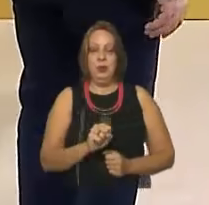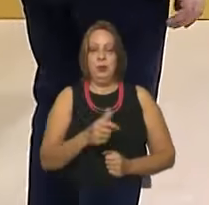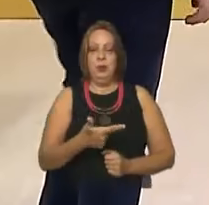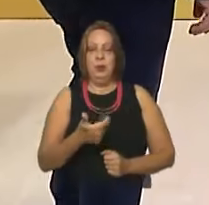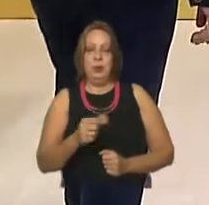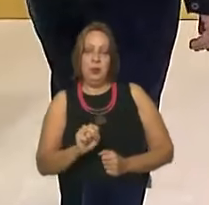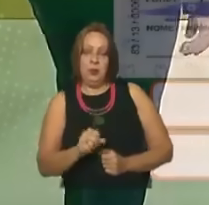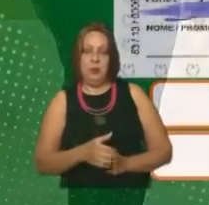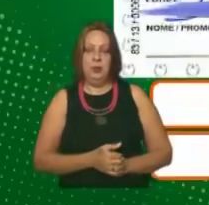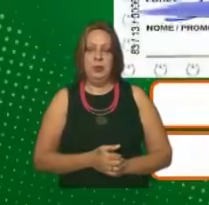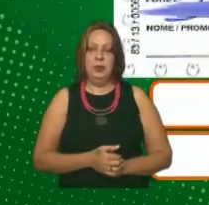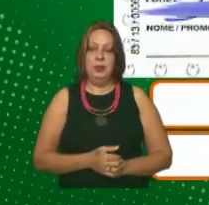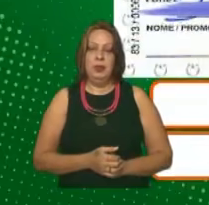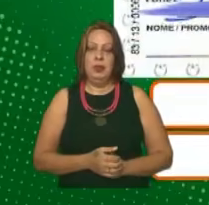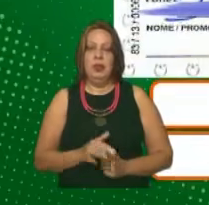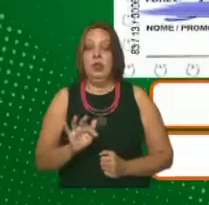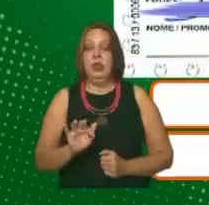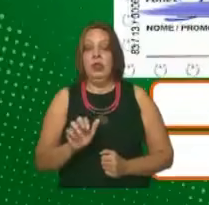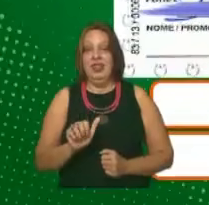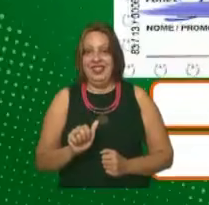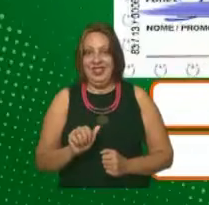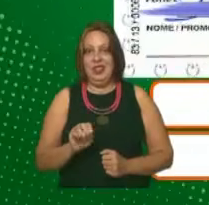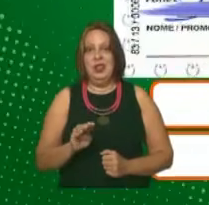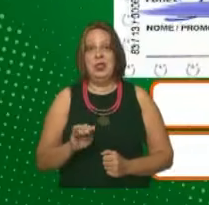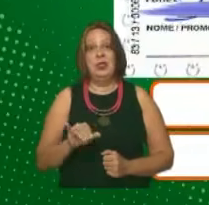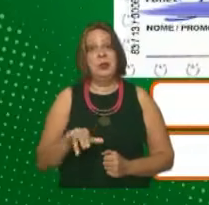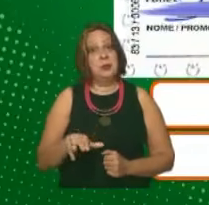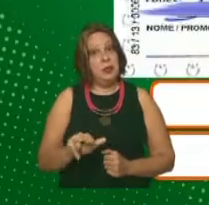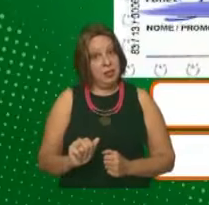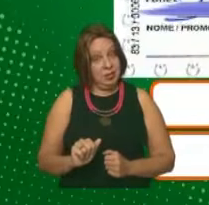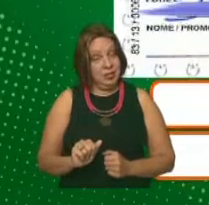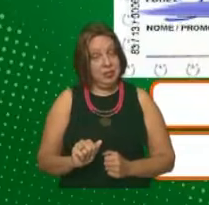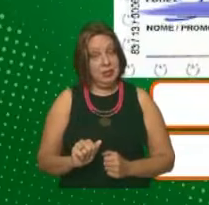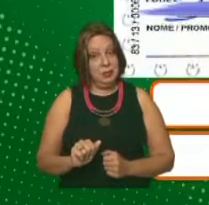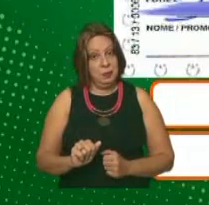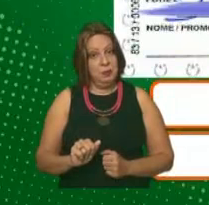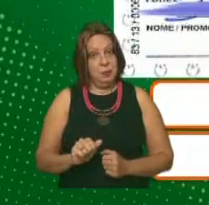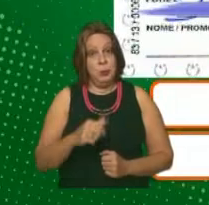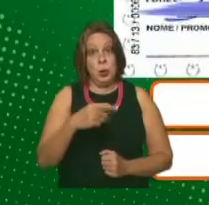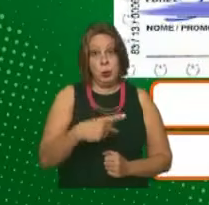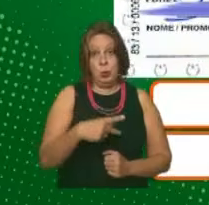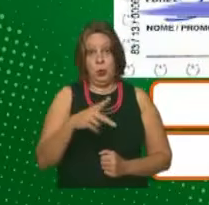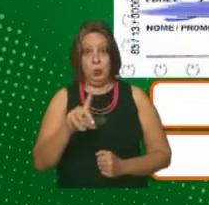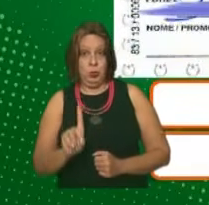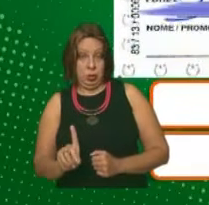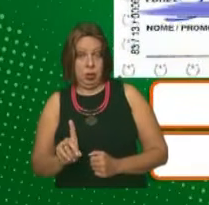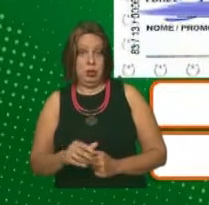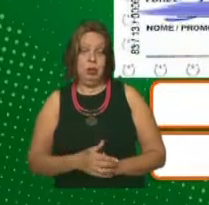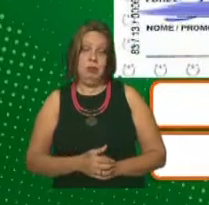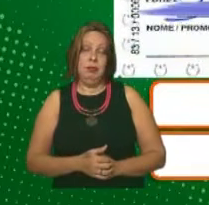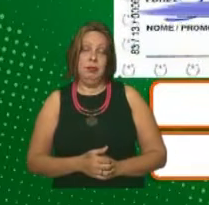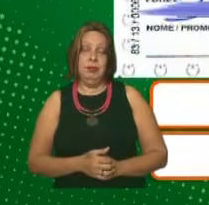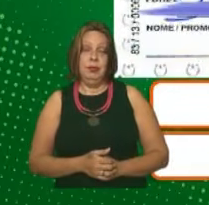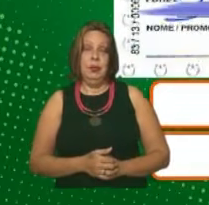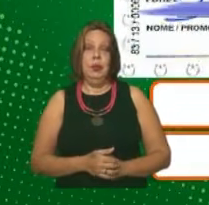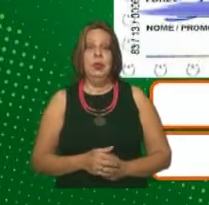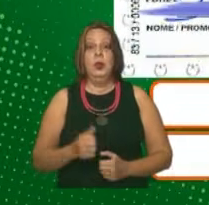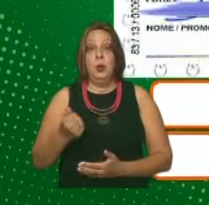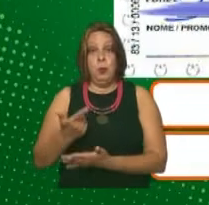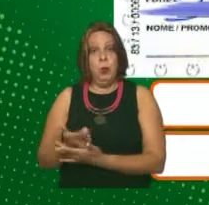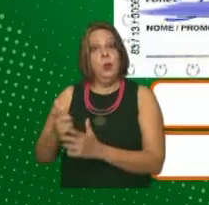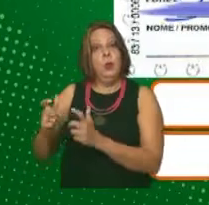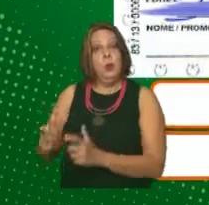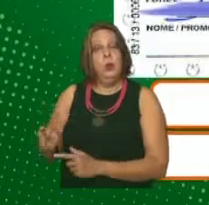061828. R$500 para a Fabiana. Olha só, é do Porto Dantas. Adquiriu aí na Regional Bugio.